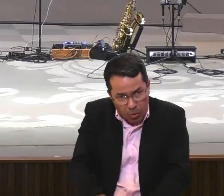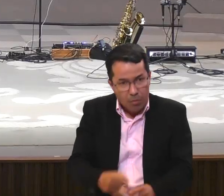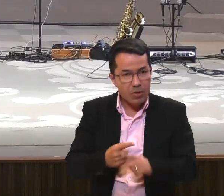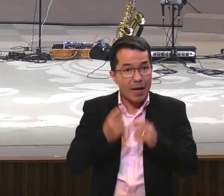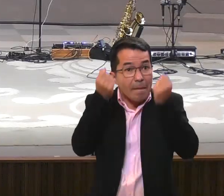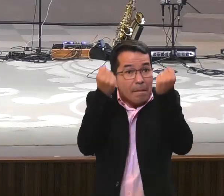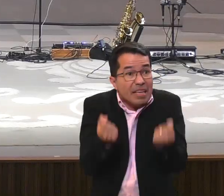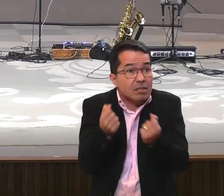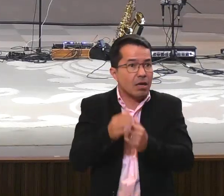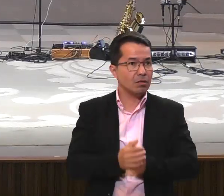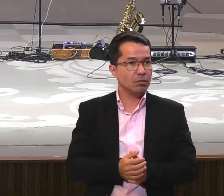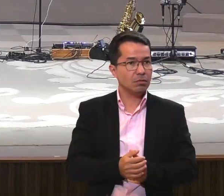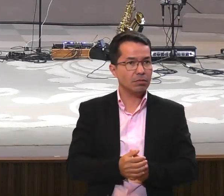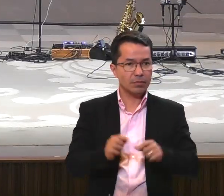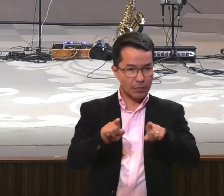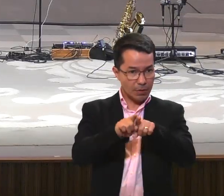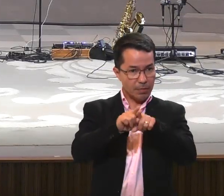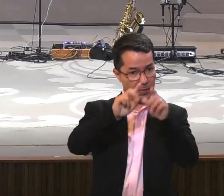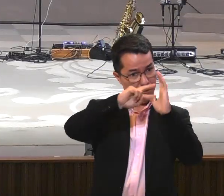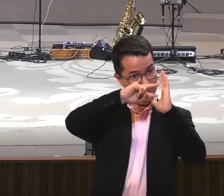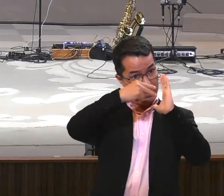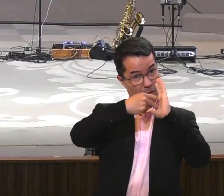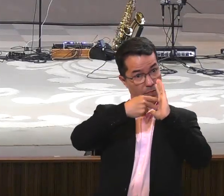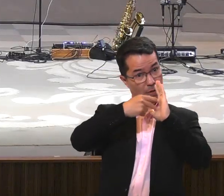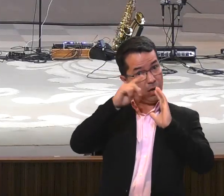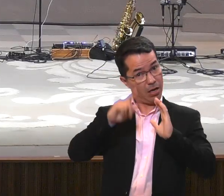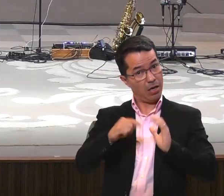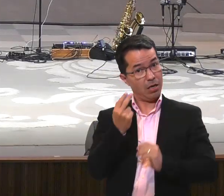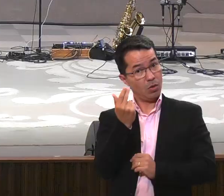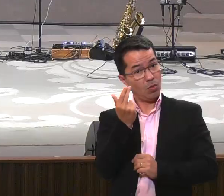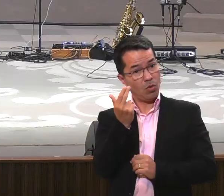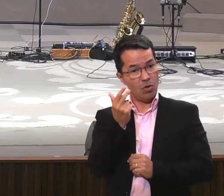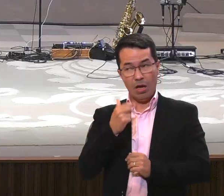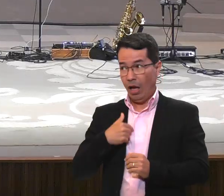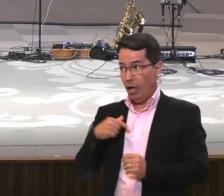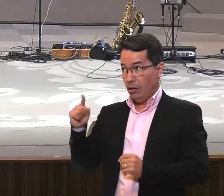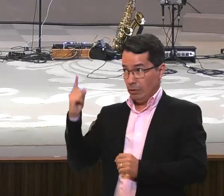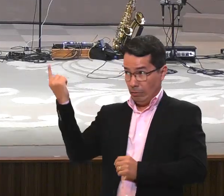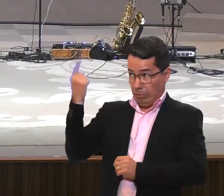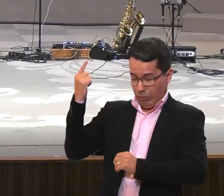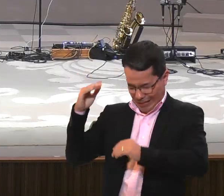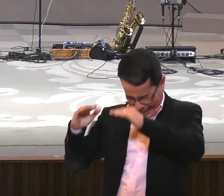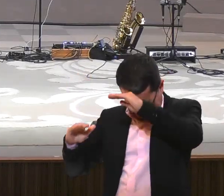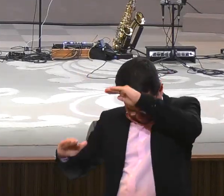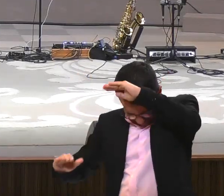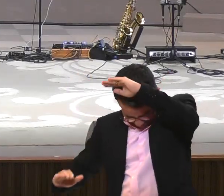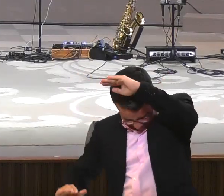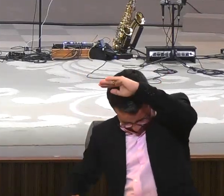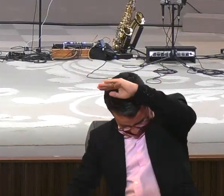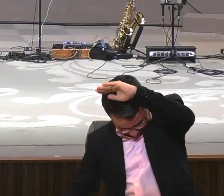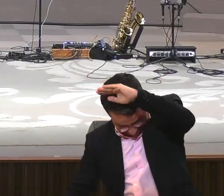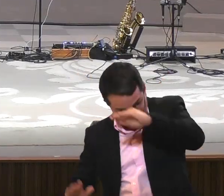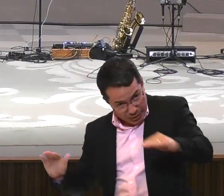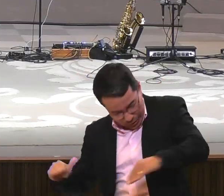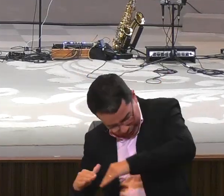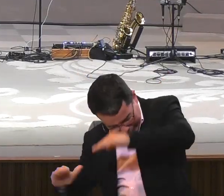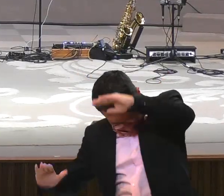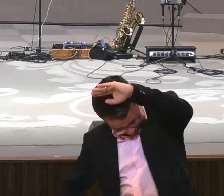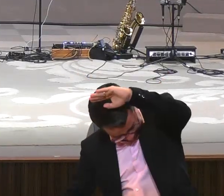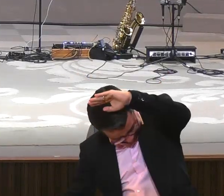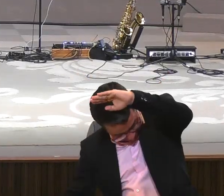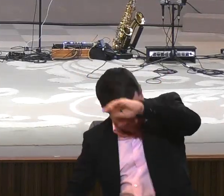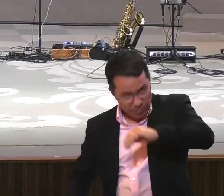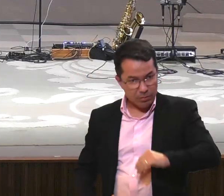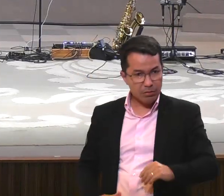estava subjugado era fazer do inimigo estrado para os pés, ou escabelo. Já viu essa expressão na Bíblia? Vou